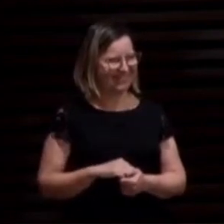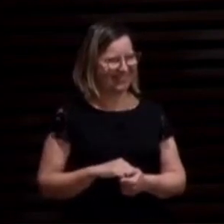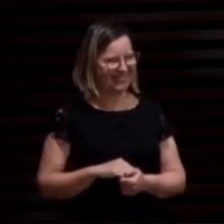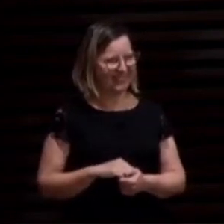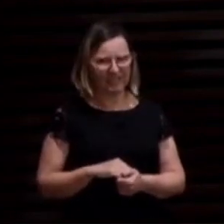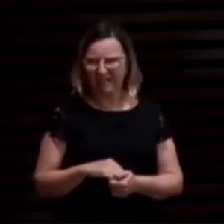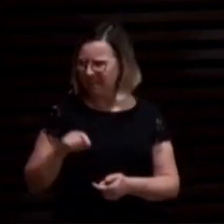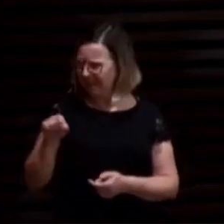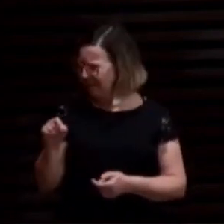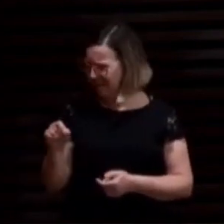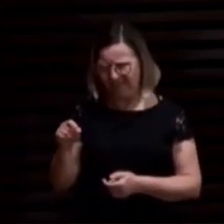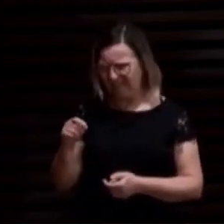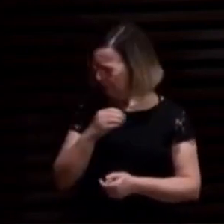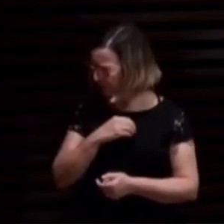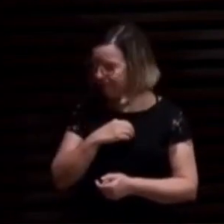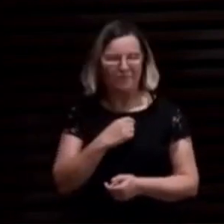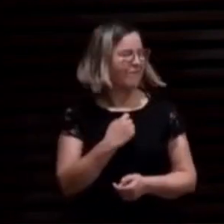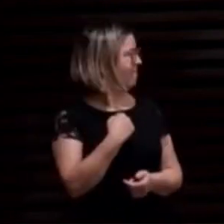A senhora não é pecadora? Não.